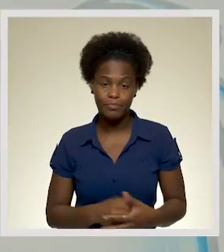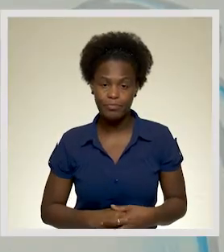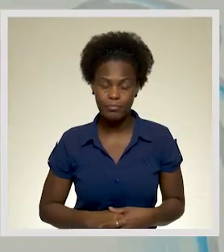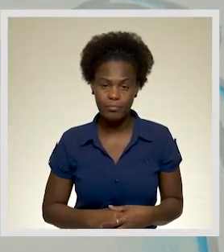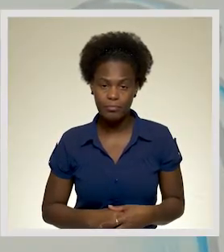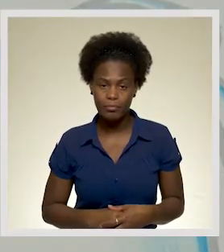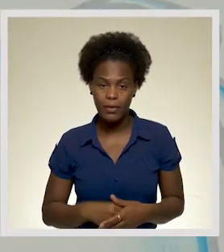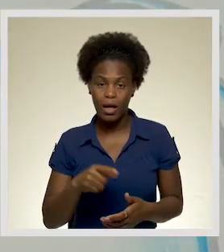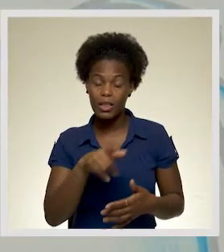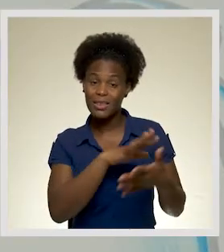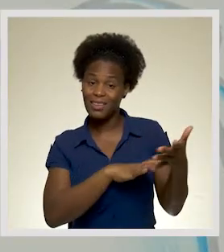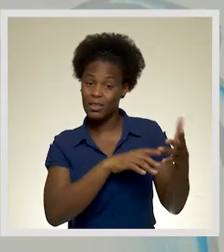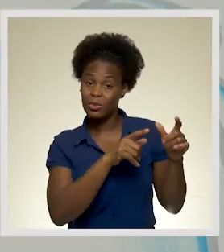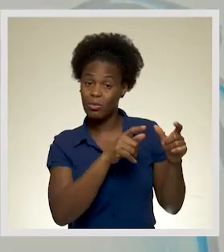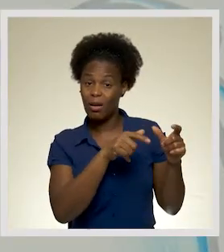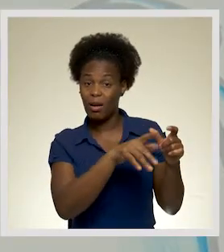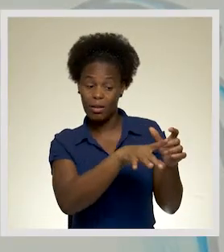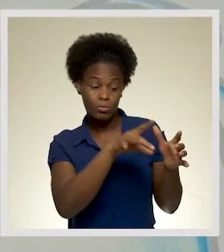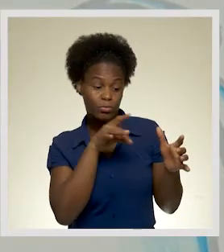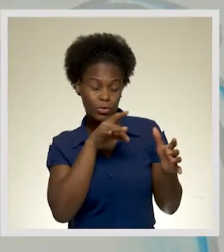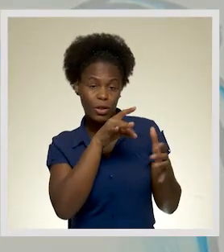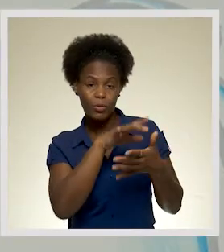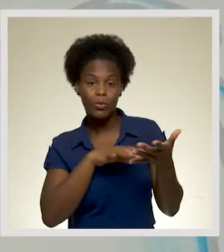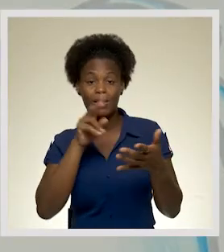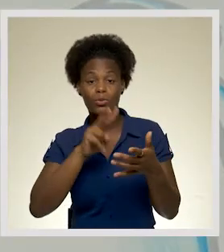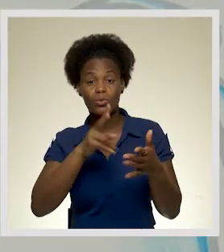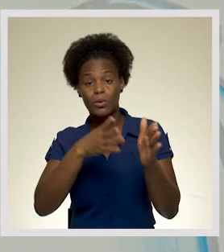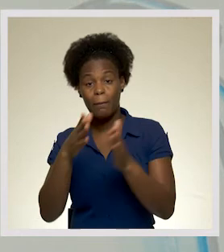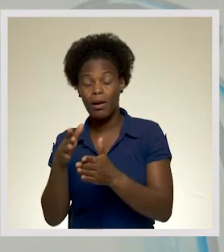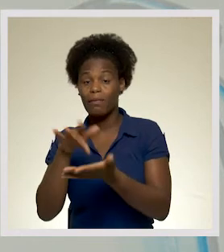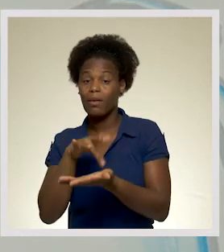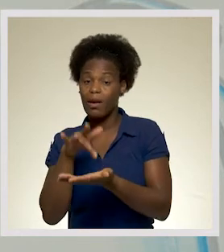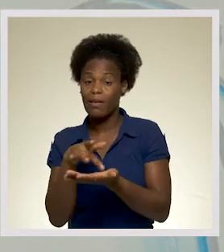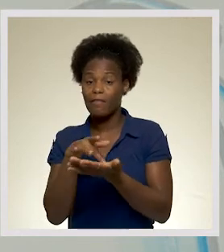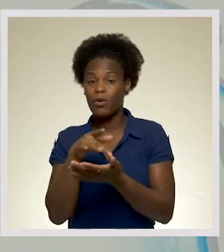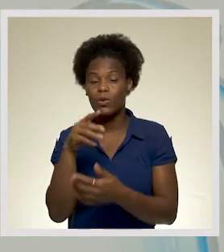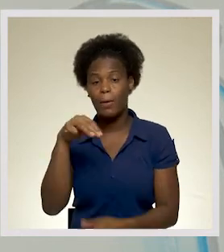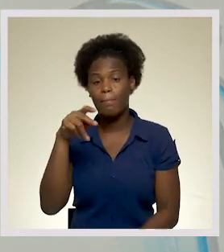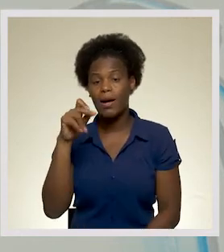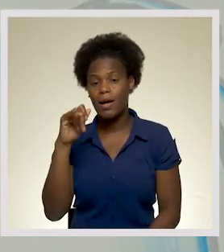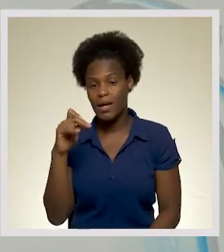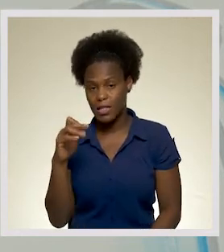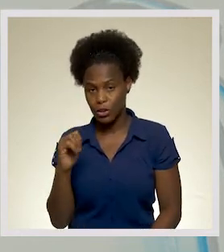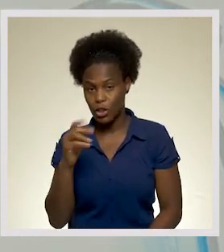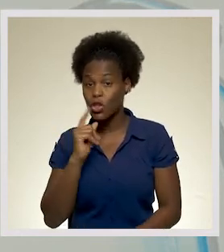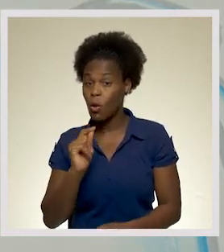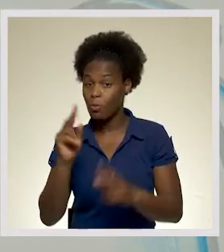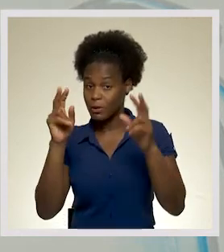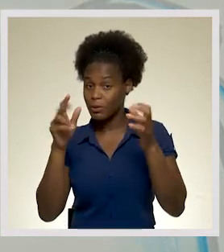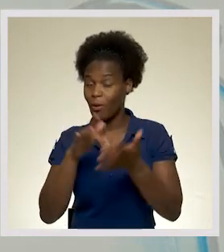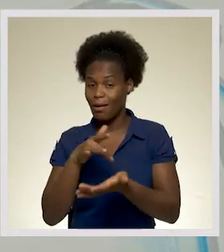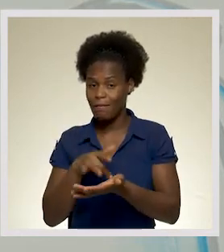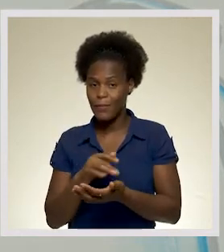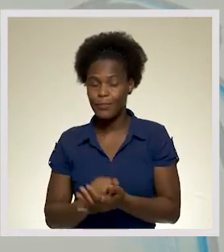Este excerto que foi retirado do 2º capítulo da obra Os Maias. Depois desta